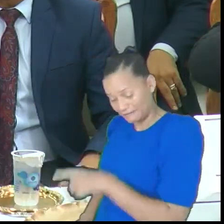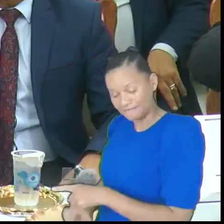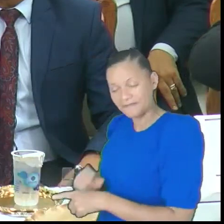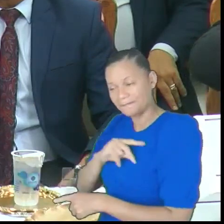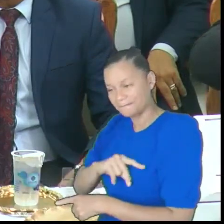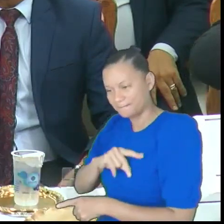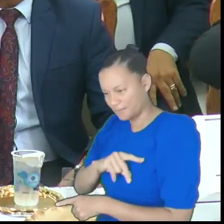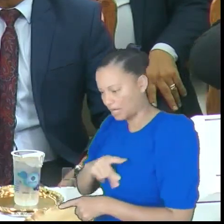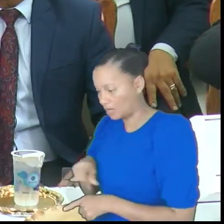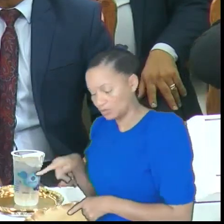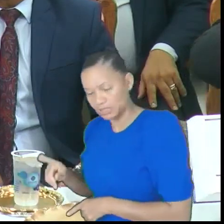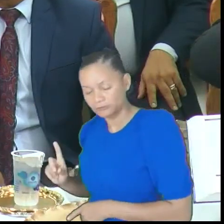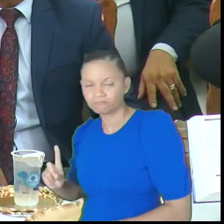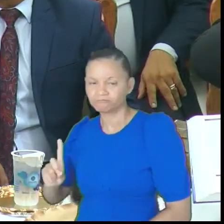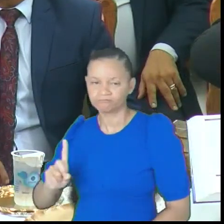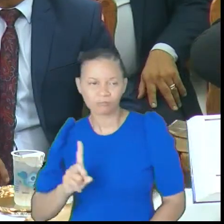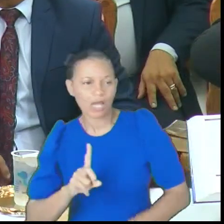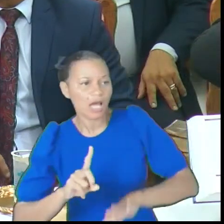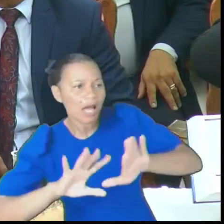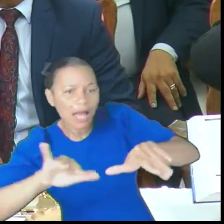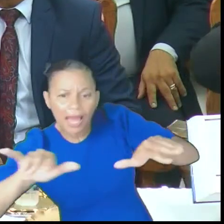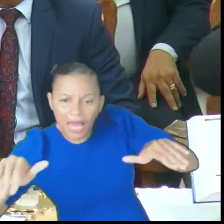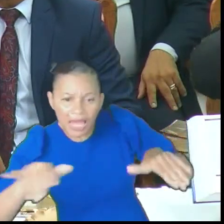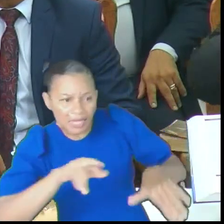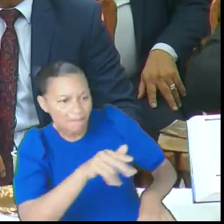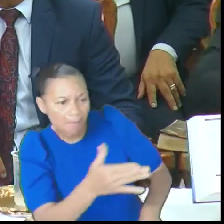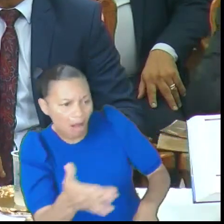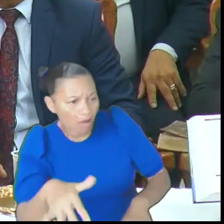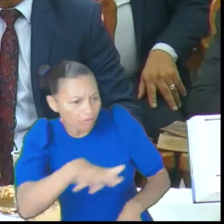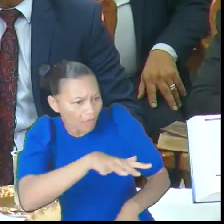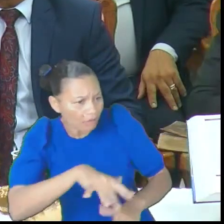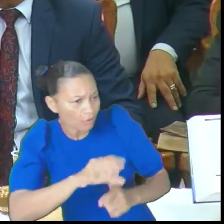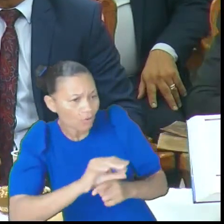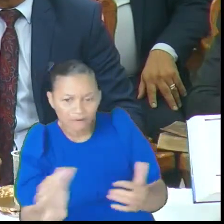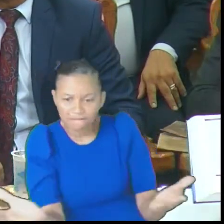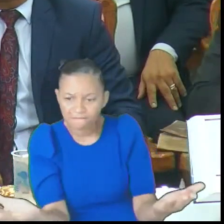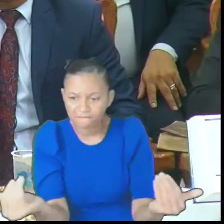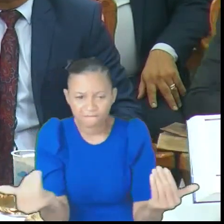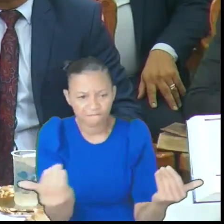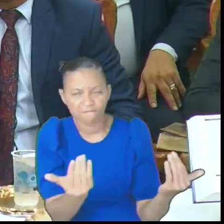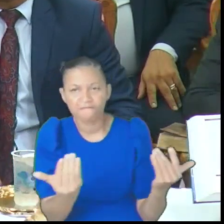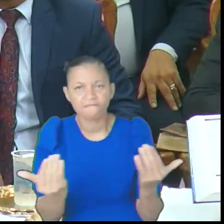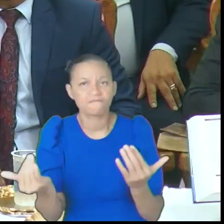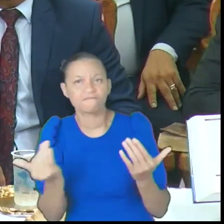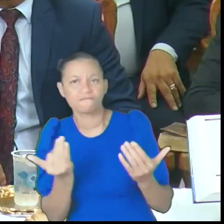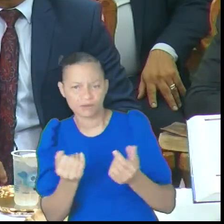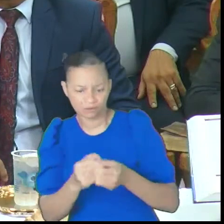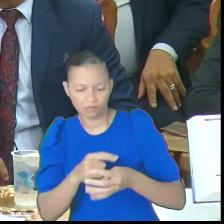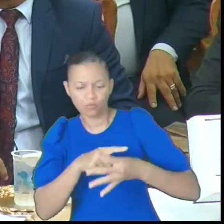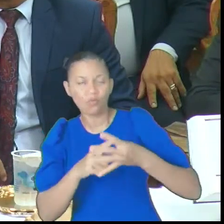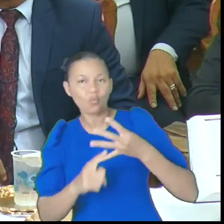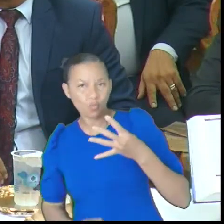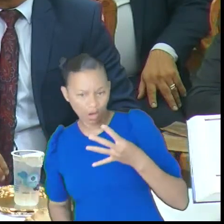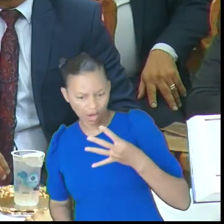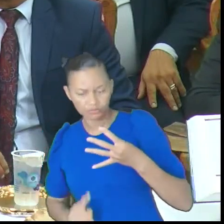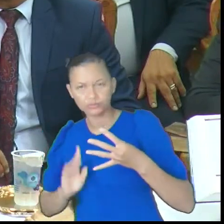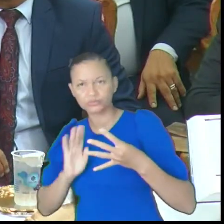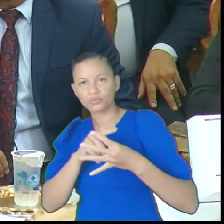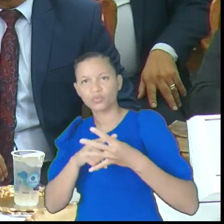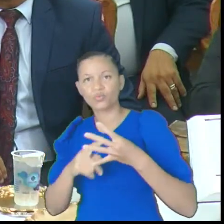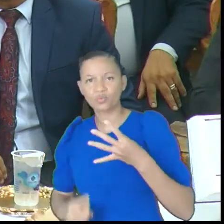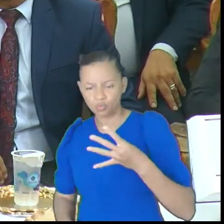os irmãos de Corinto, eu queria destacar com os irmãos apenas 4 e já retorno o microfone. Eu